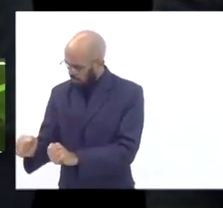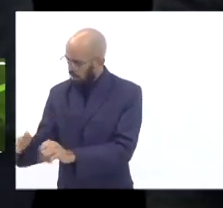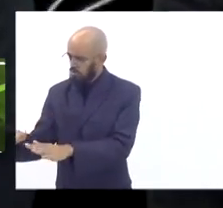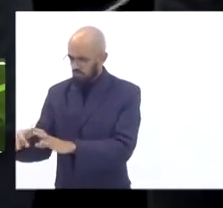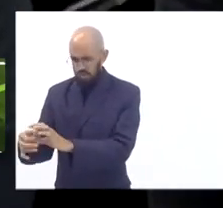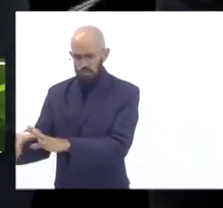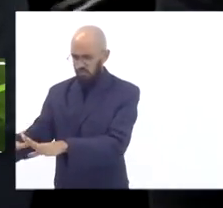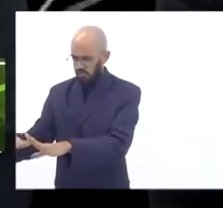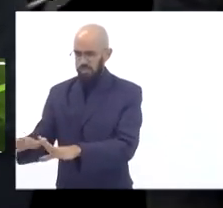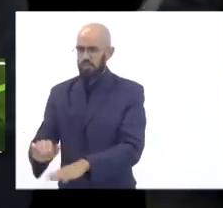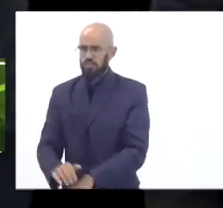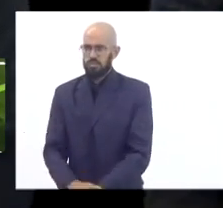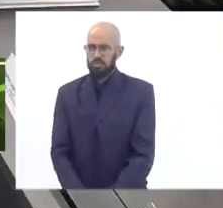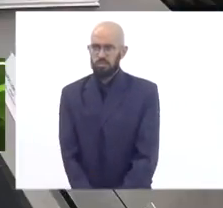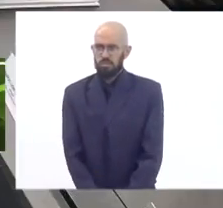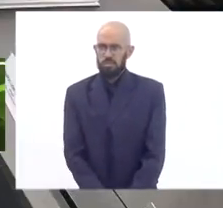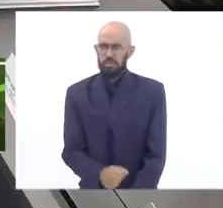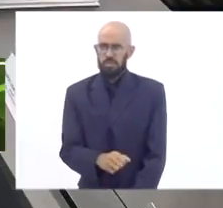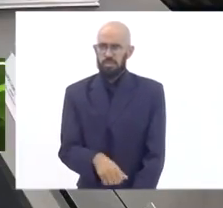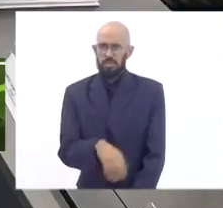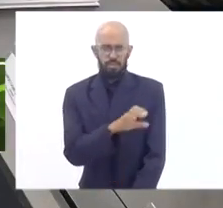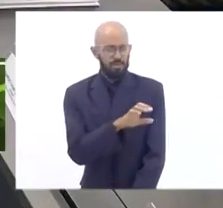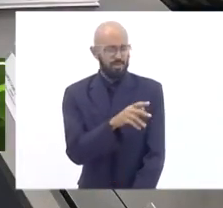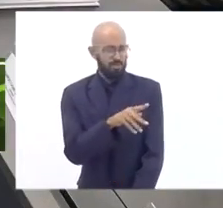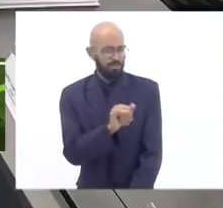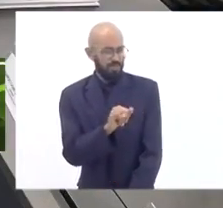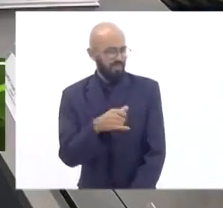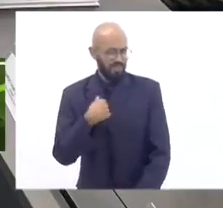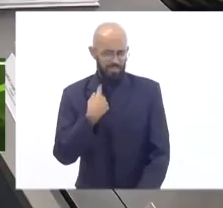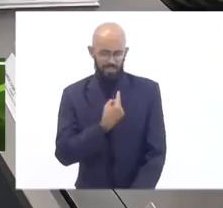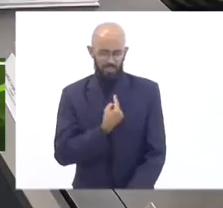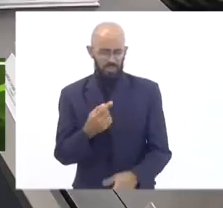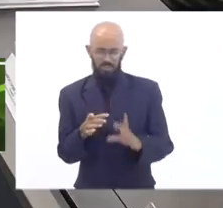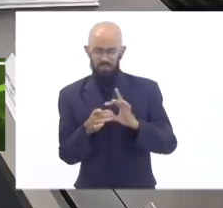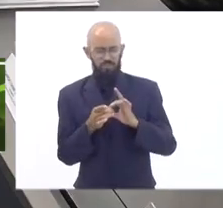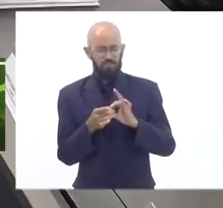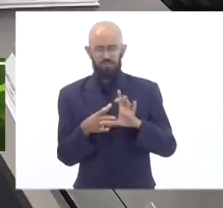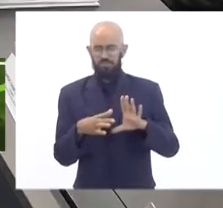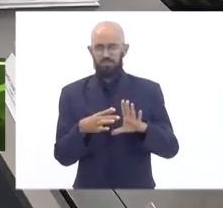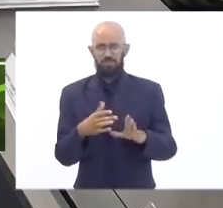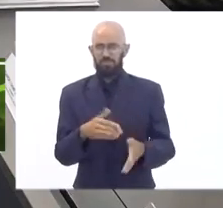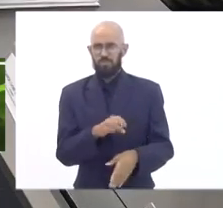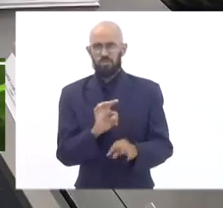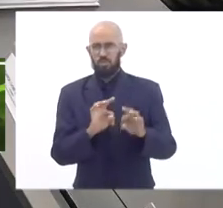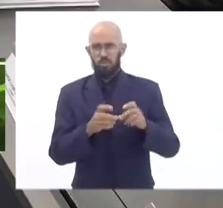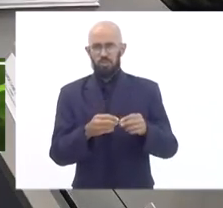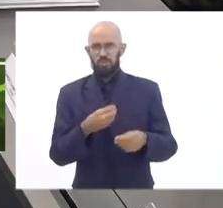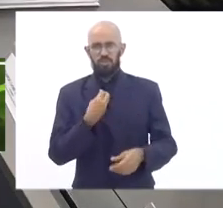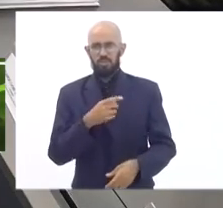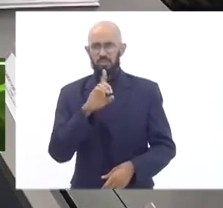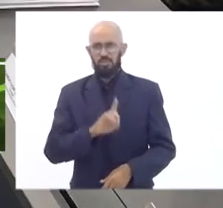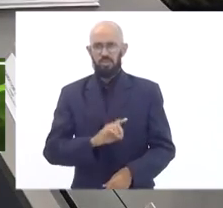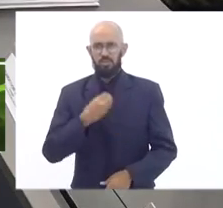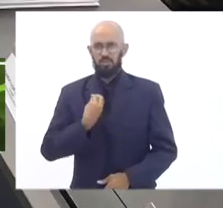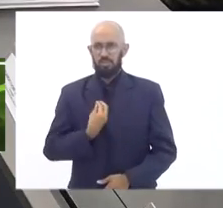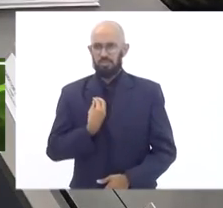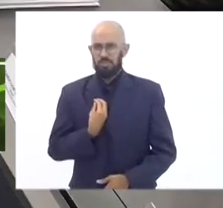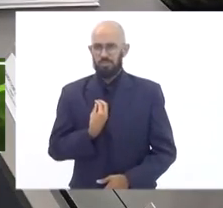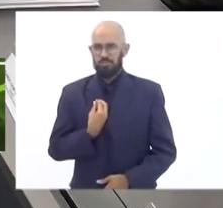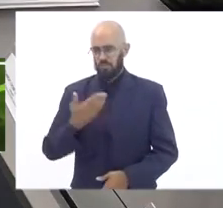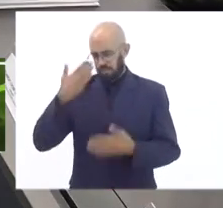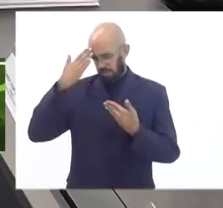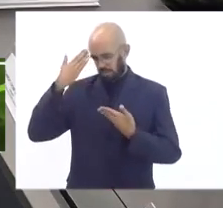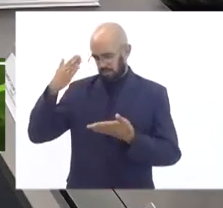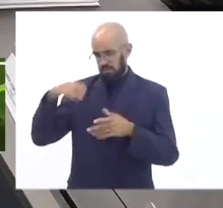mas a CPI aqui, eu sou amplamente democrática. Te agradeço. Ouço a todos e todos têm direito de participar. Assim como agradeço a possibilidade de fala também.